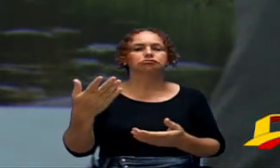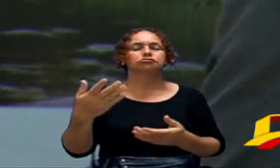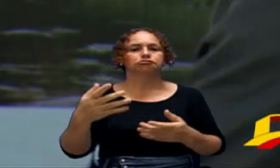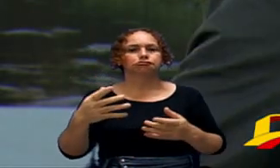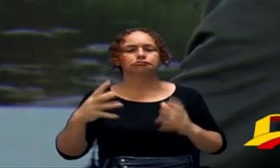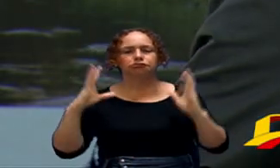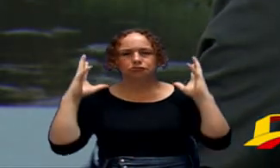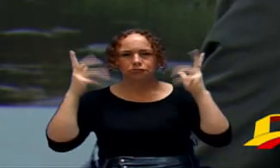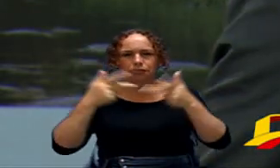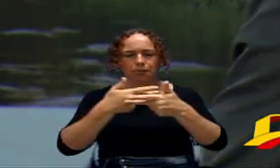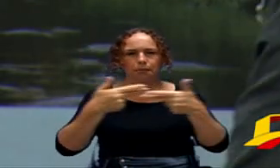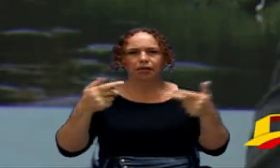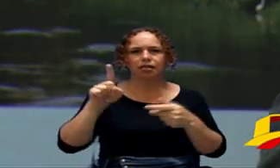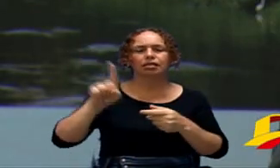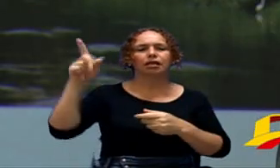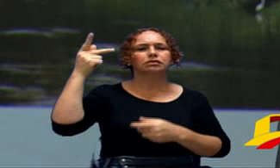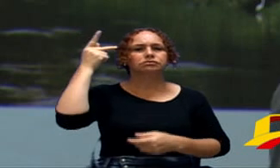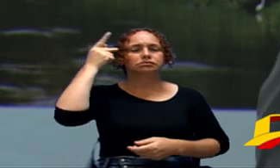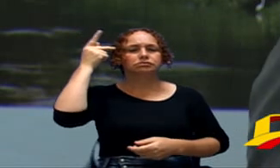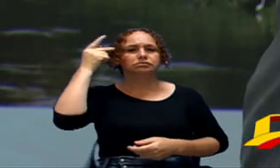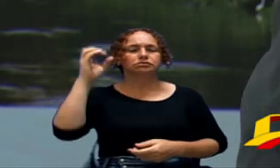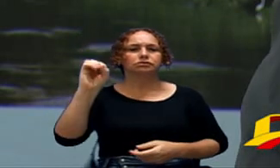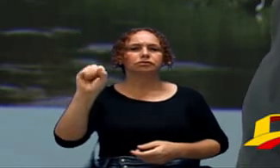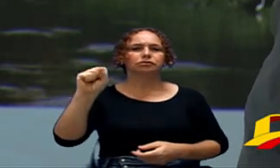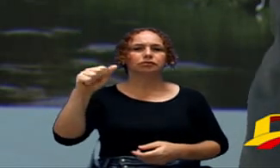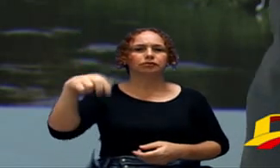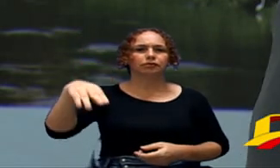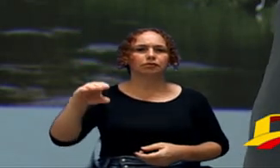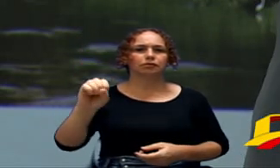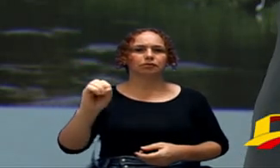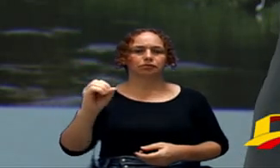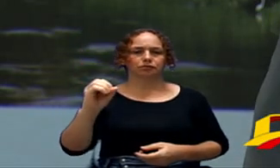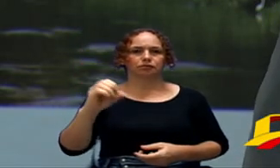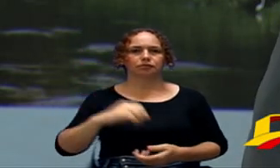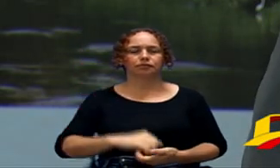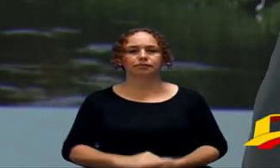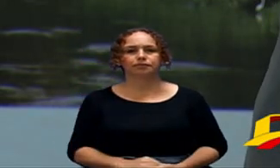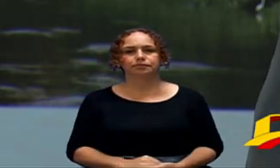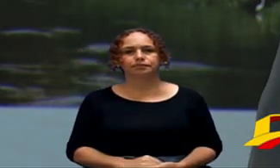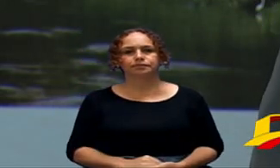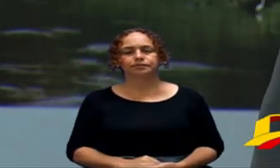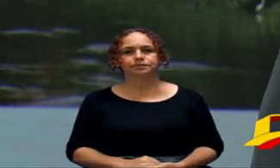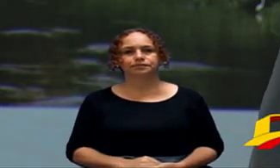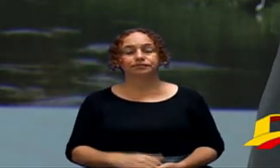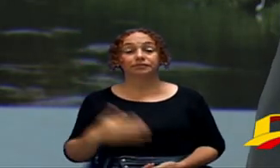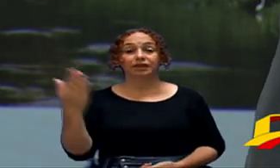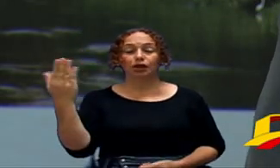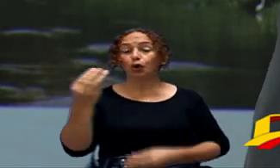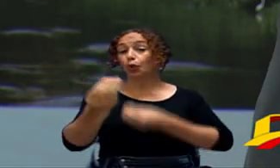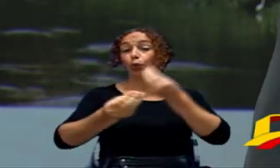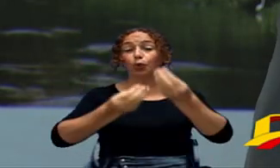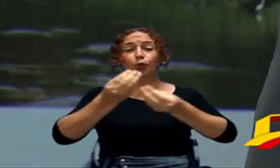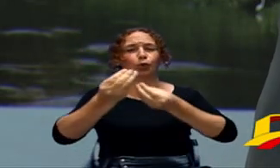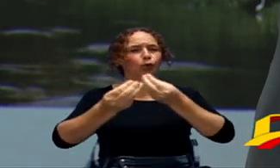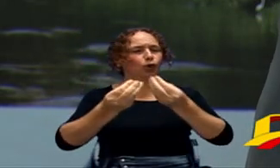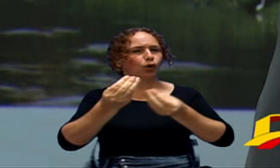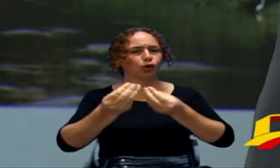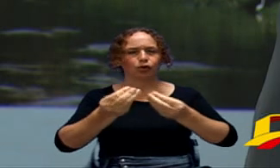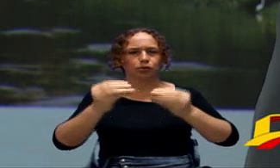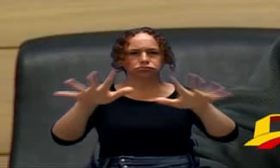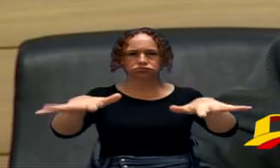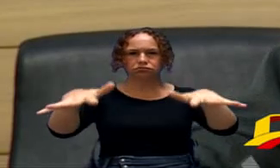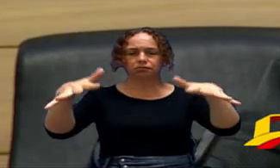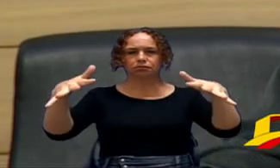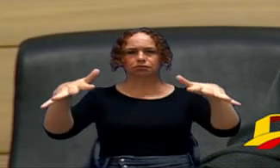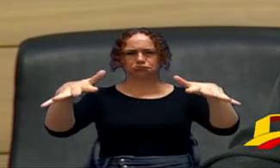desta audiência pública na mesa da presidência. Dinâmica de participação. Esta audiência pública terá a